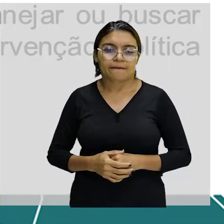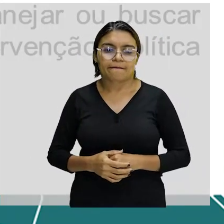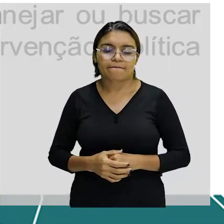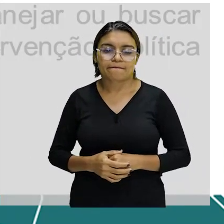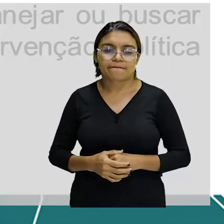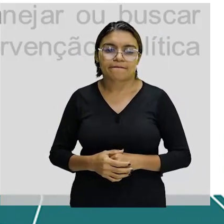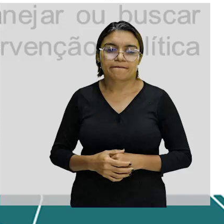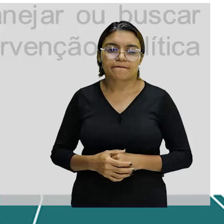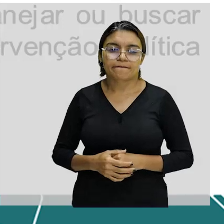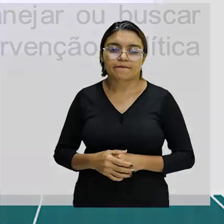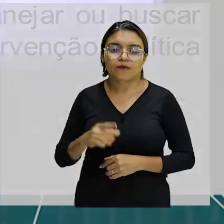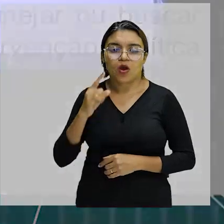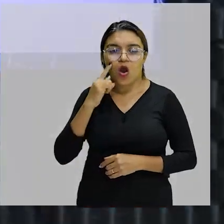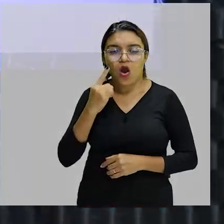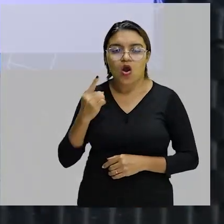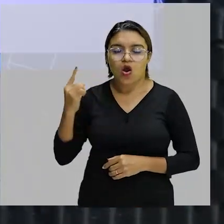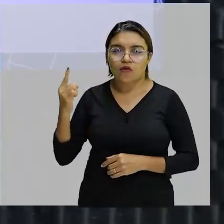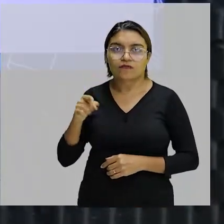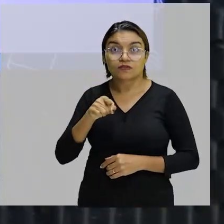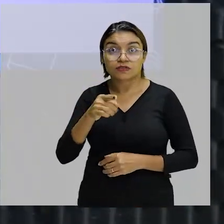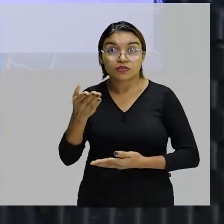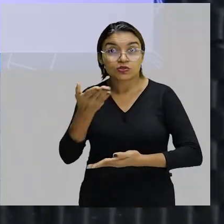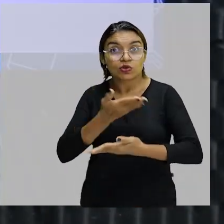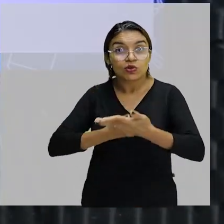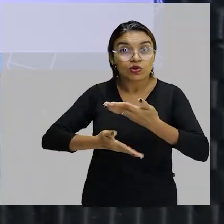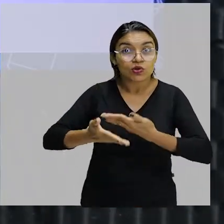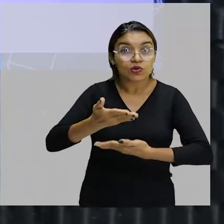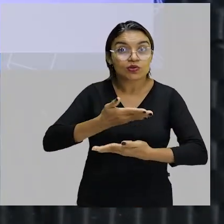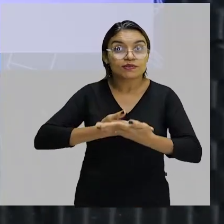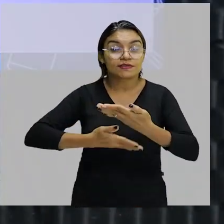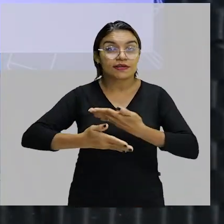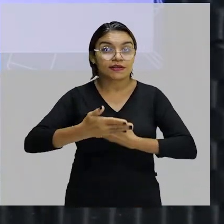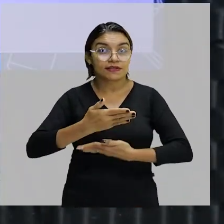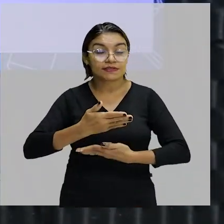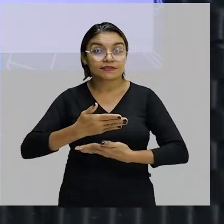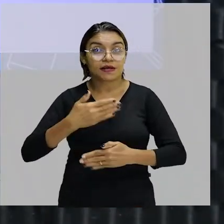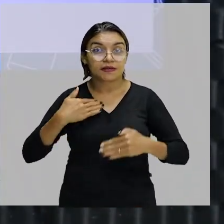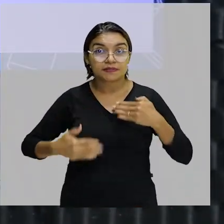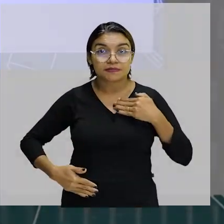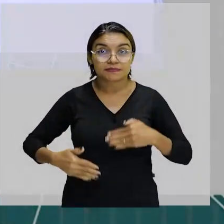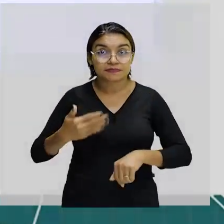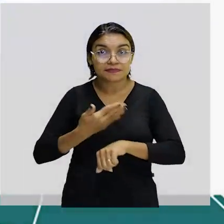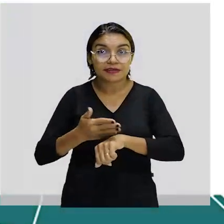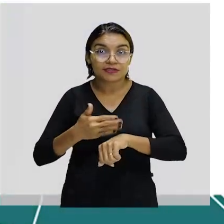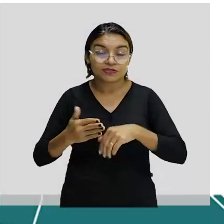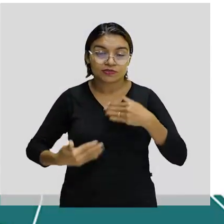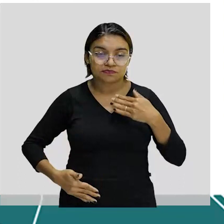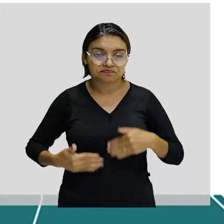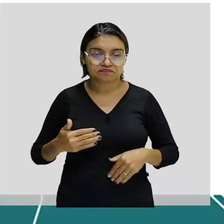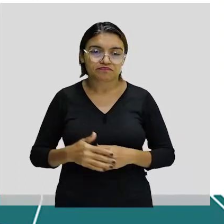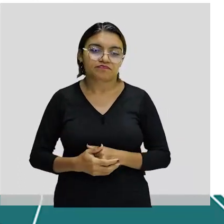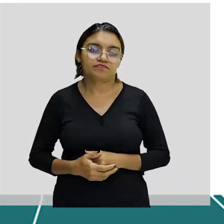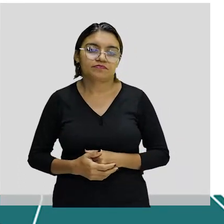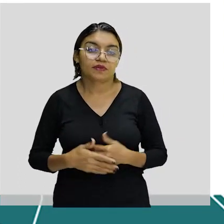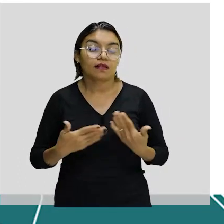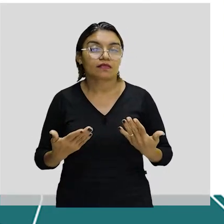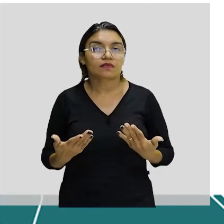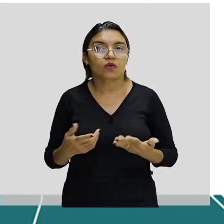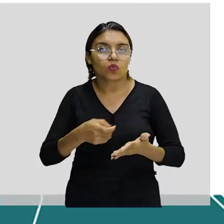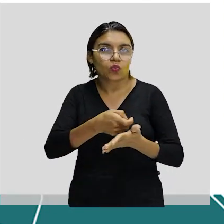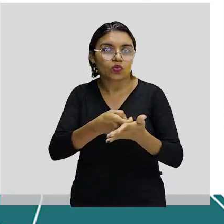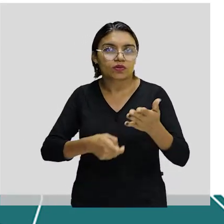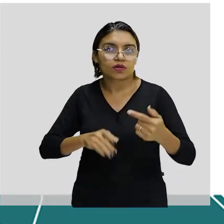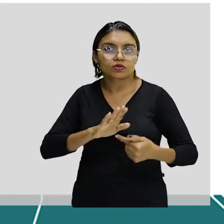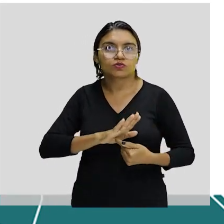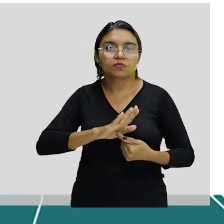você estar ali socializando com as suas práticas corporais. Então, segundo o texto, a